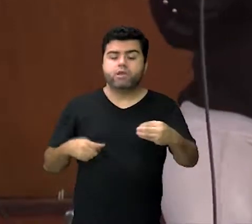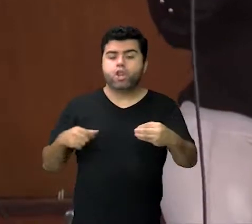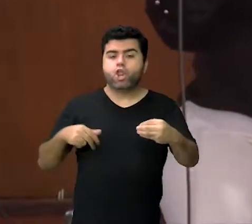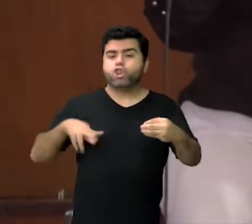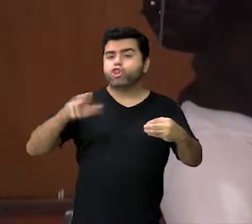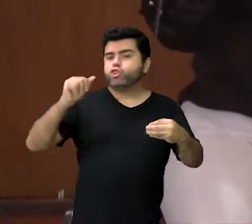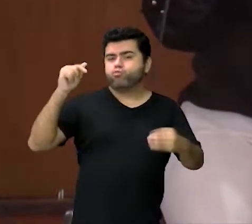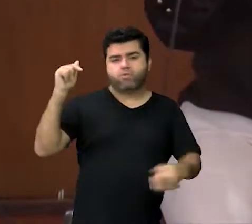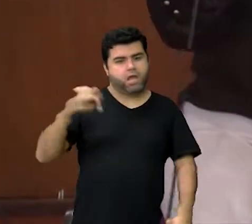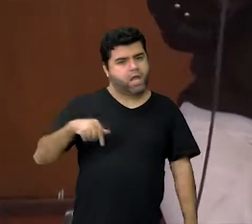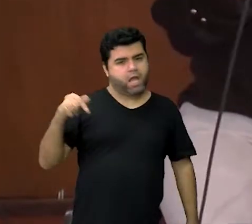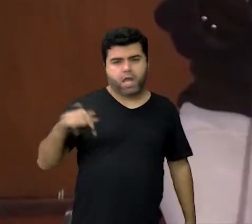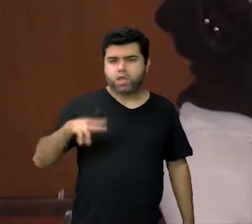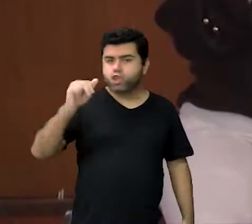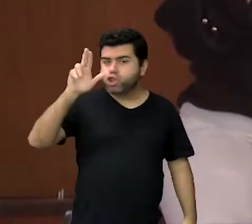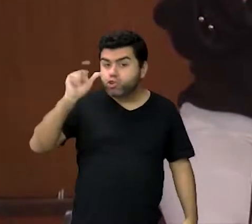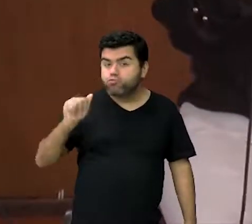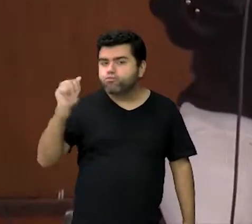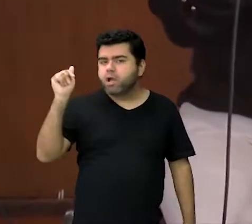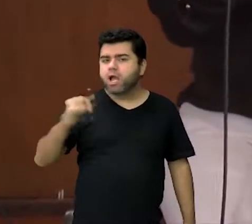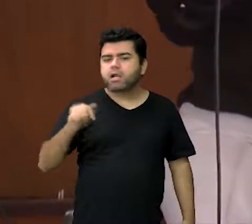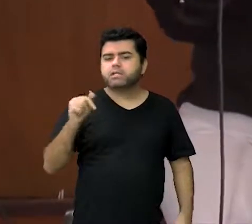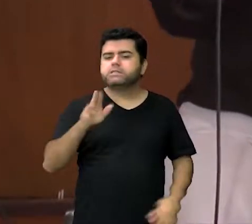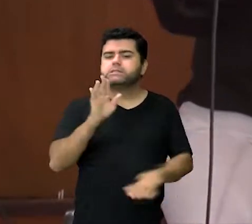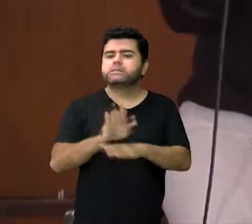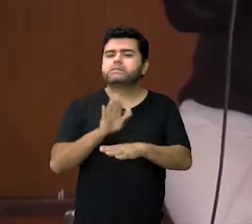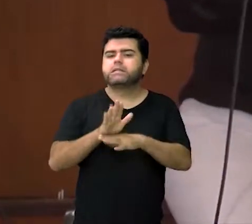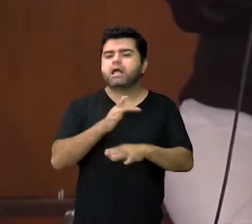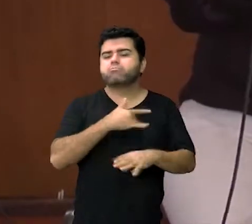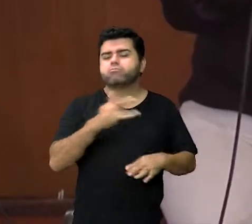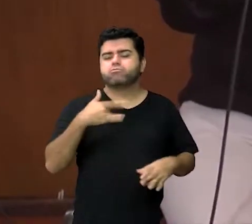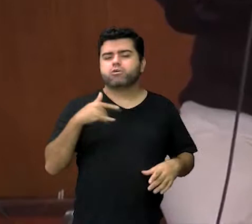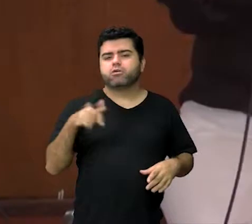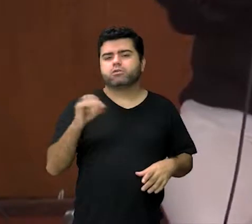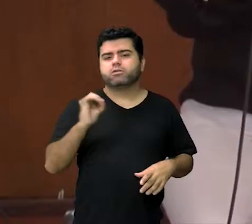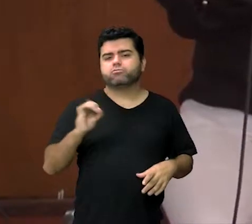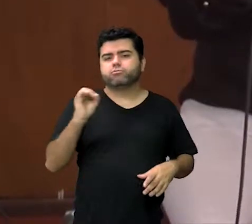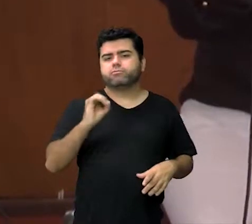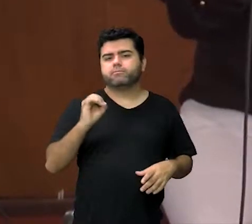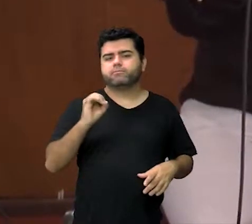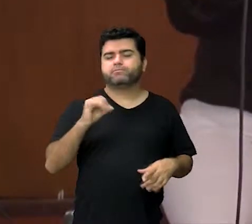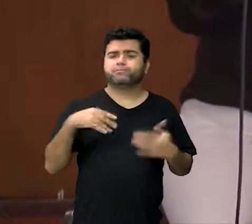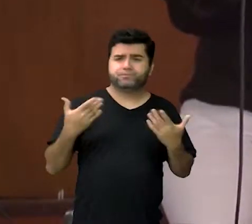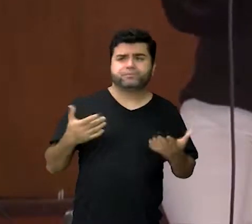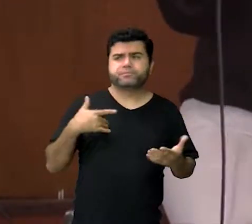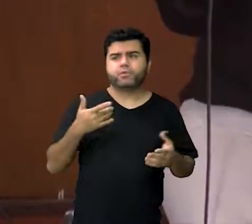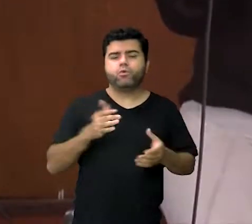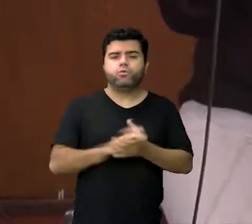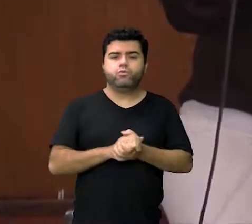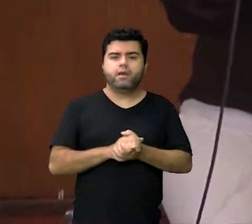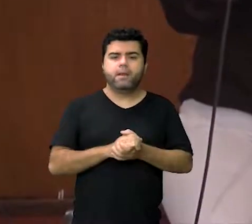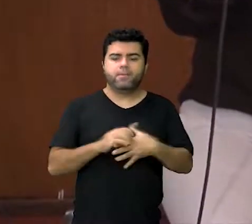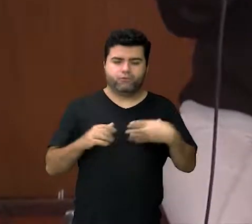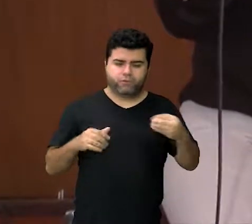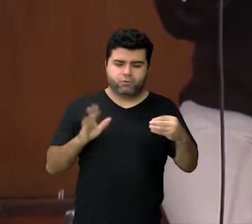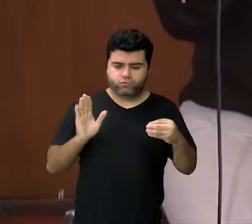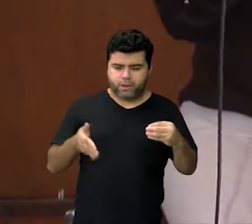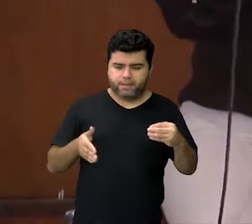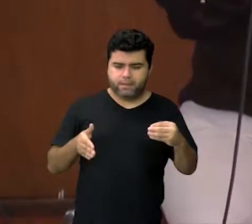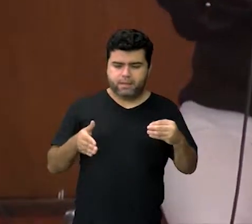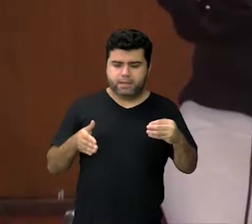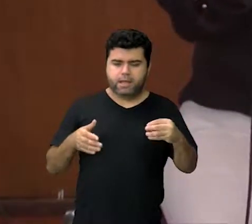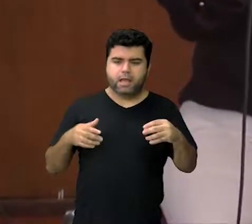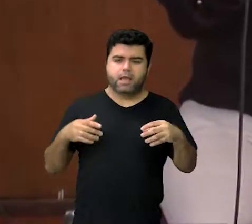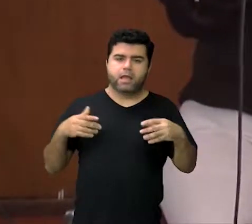nesse município, nunca. E é interessante, até conto algumas vezes, que o meu filho já foi atendido em